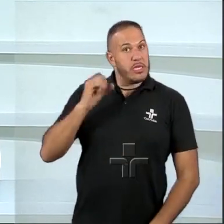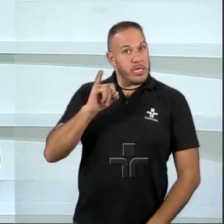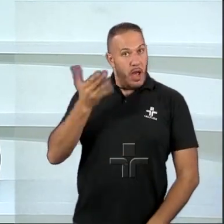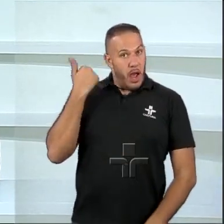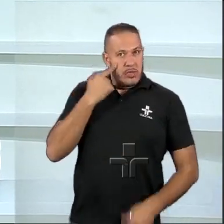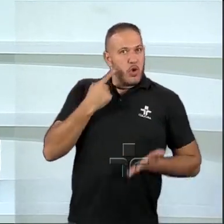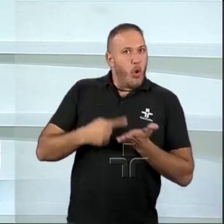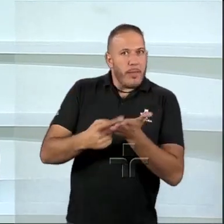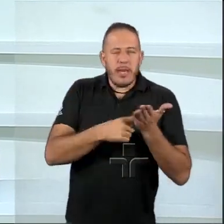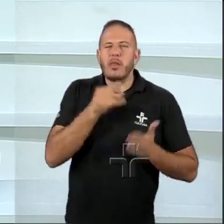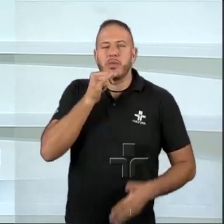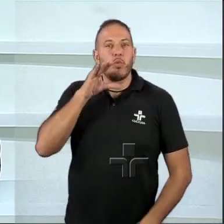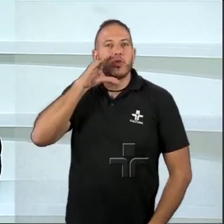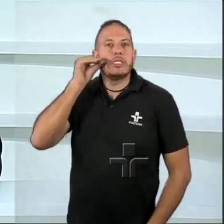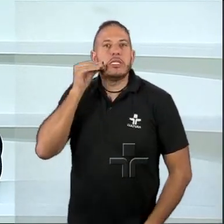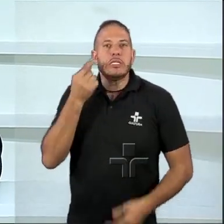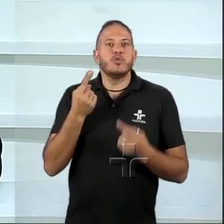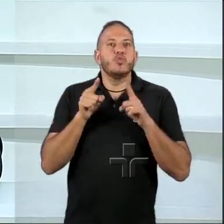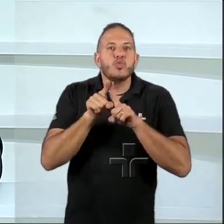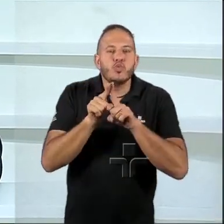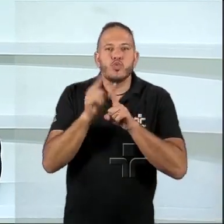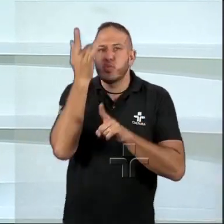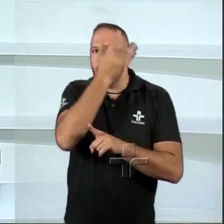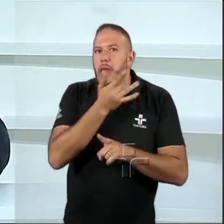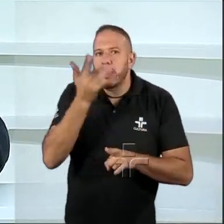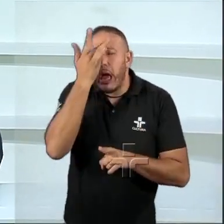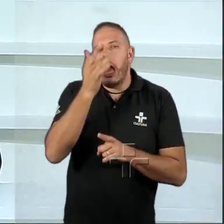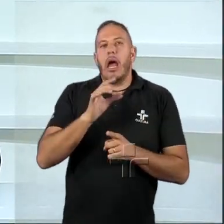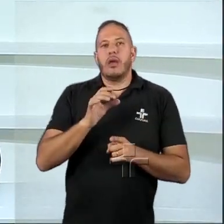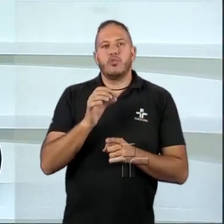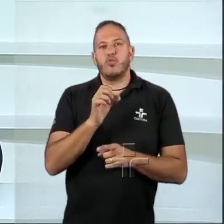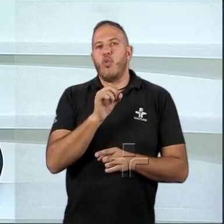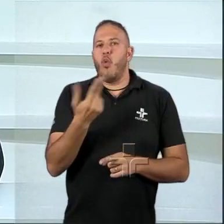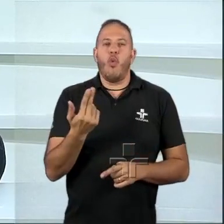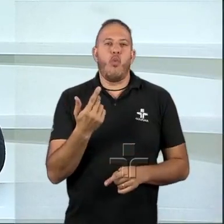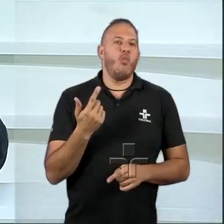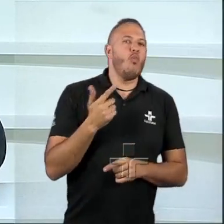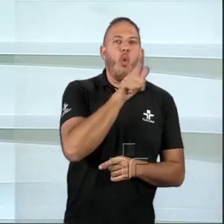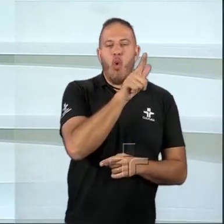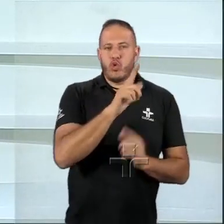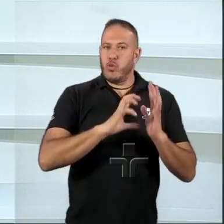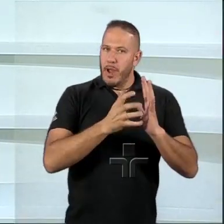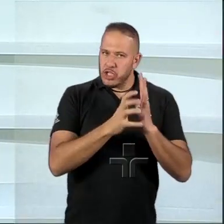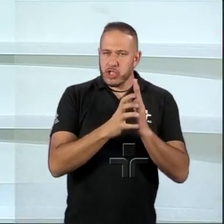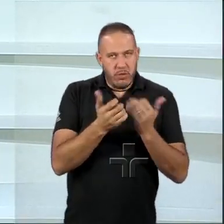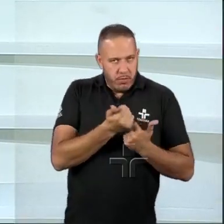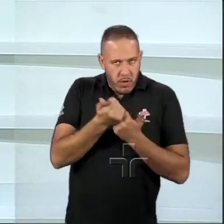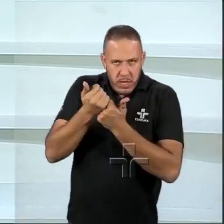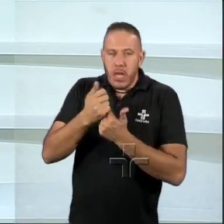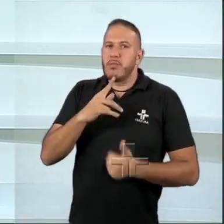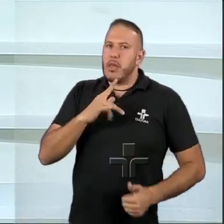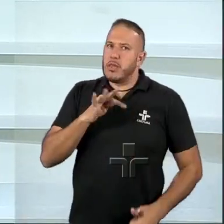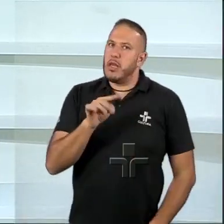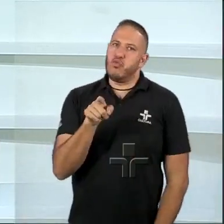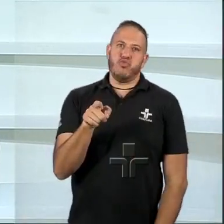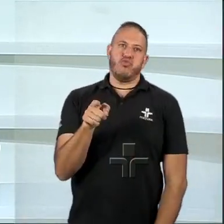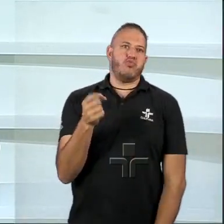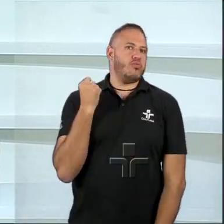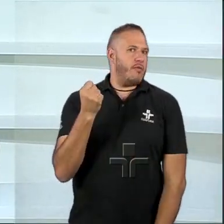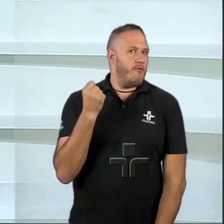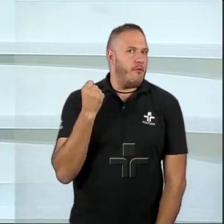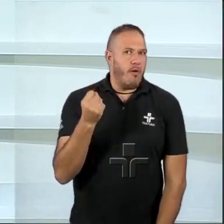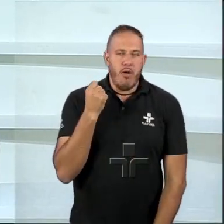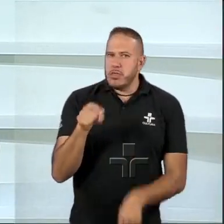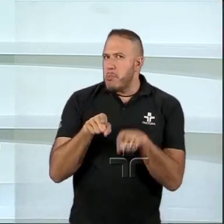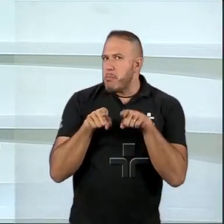com Haddad ou outro candidato de vice do PT ou de um outro partido apoiado pelo PT seria muito mais competitivo no